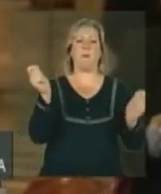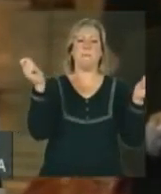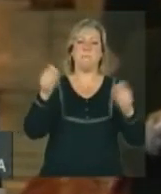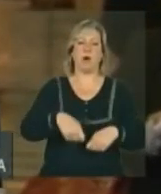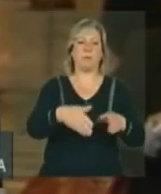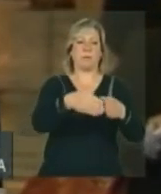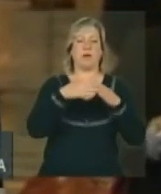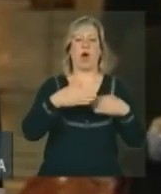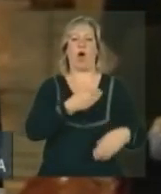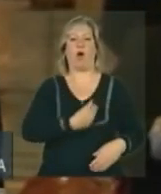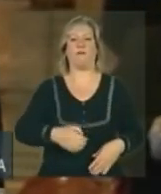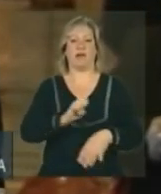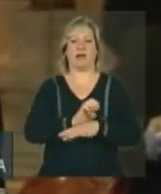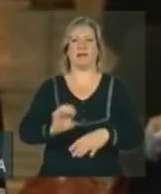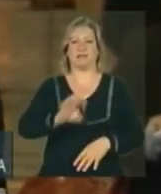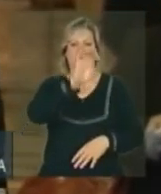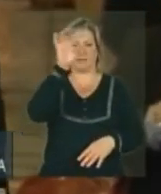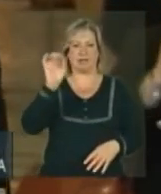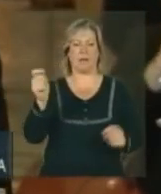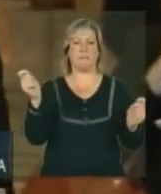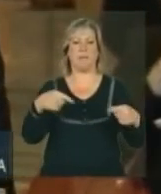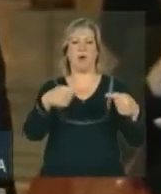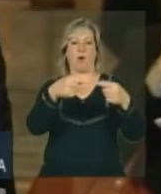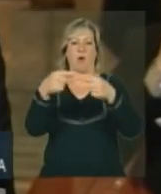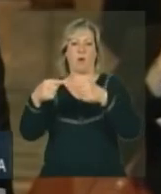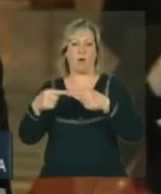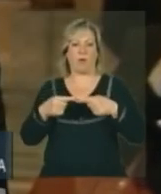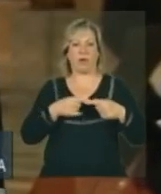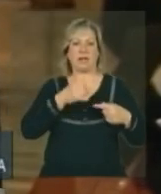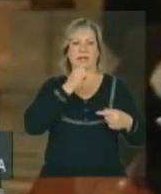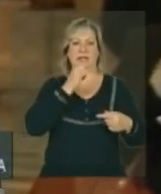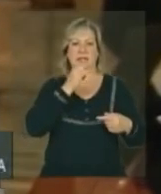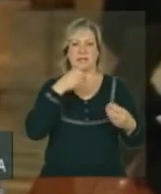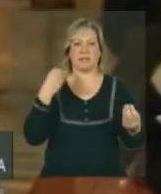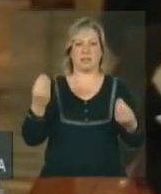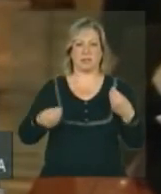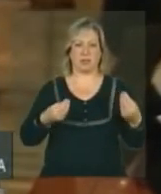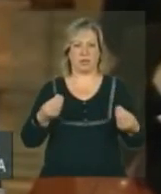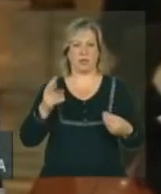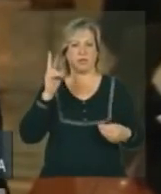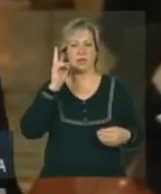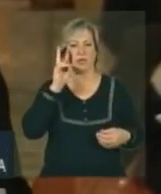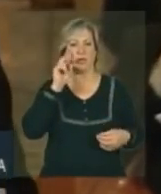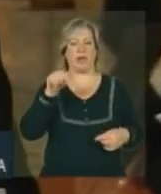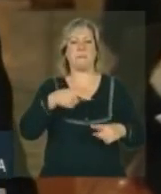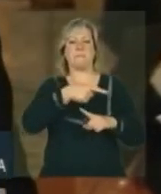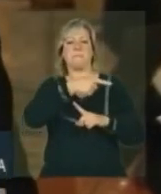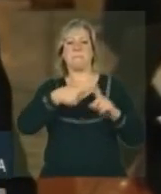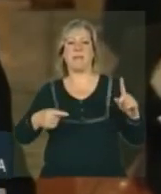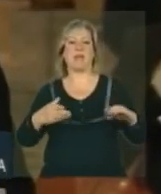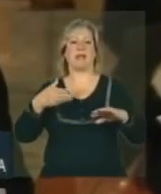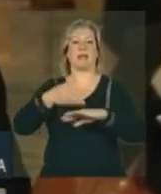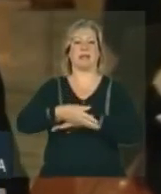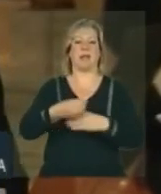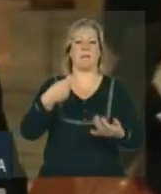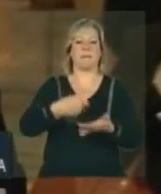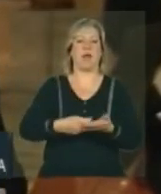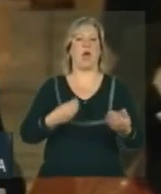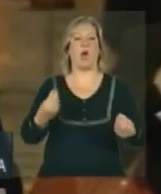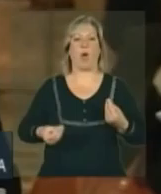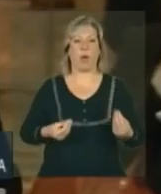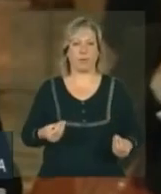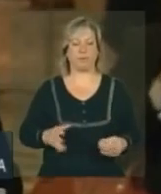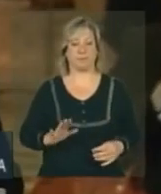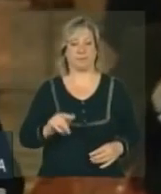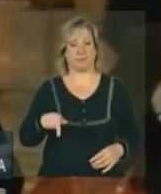que elas possam se adequar às exigências da FIFA? Um exemplo claro aí que o senhor citou da minha entrada, por exemplo. Olha, o Brasil é